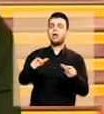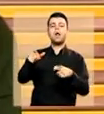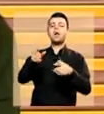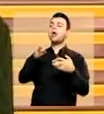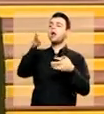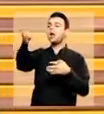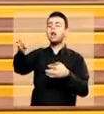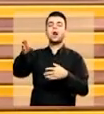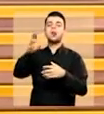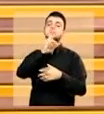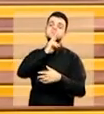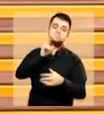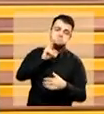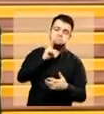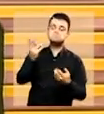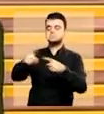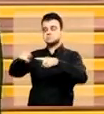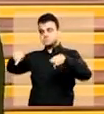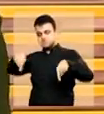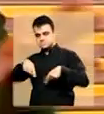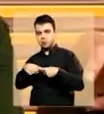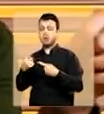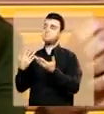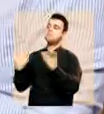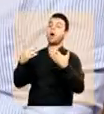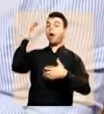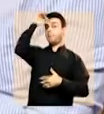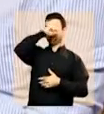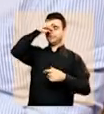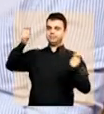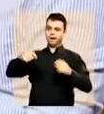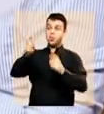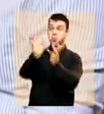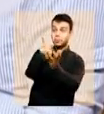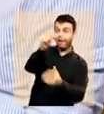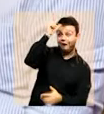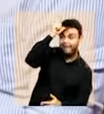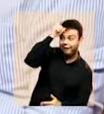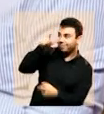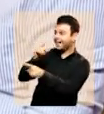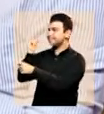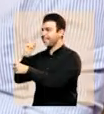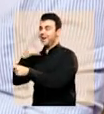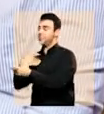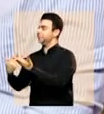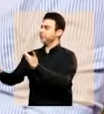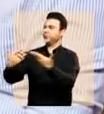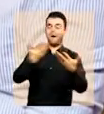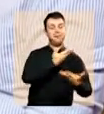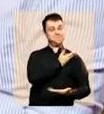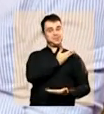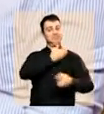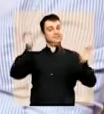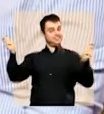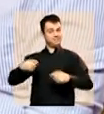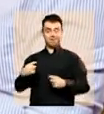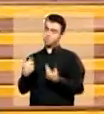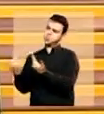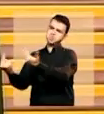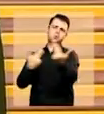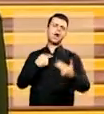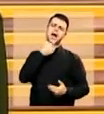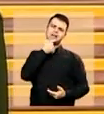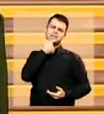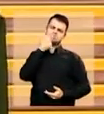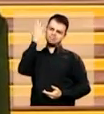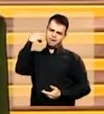loja, no restaurante, na sala de aula também. Tem uma turma de alemão ali, uma turma de italiano. Então, para fazer amizade, a língua comum de todo mundo é o